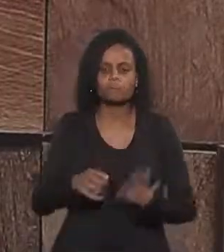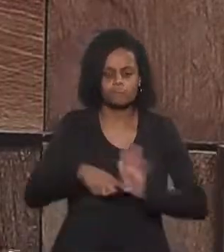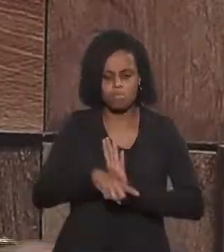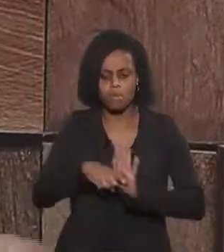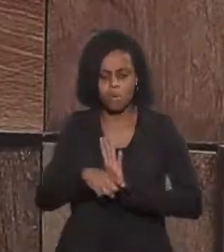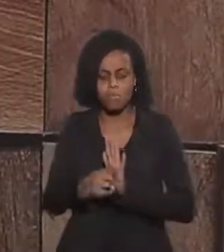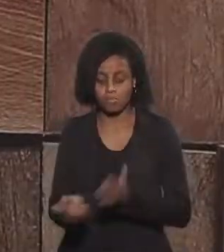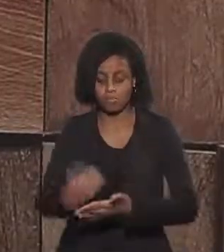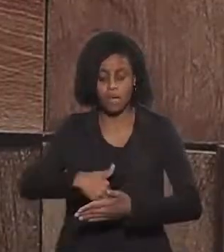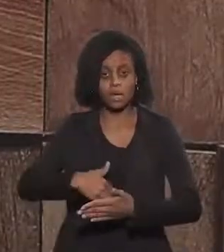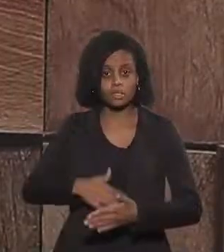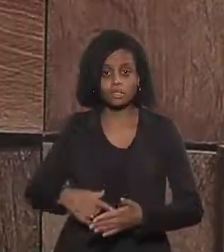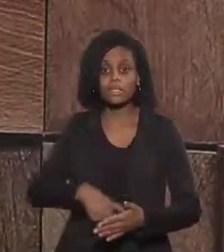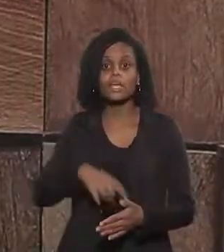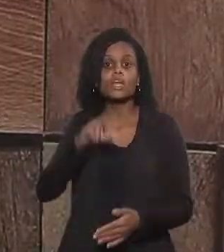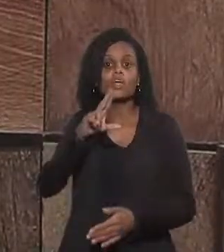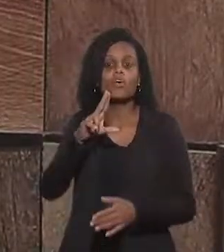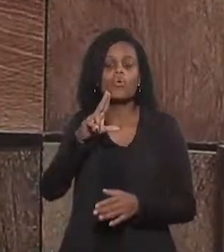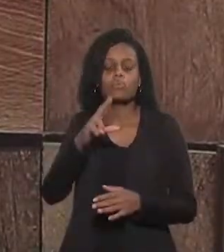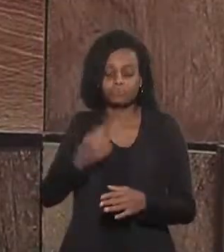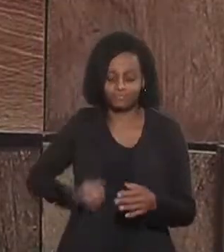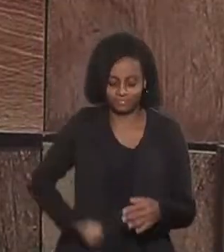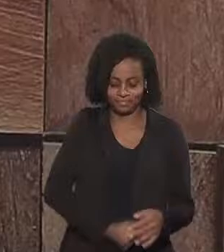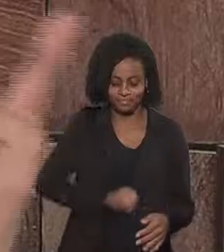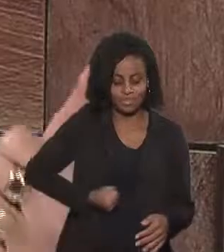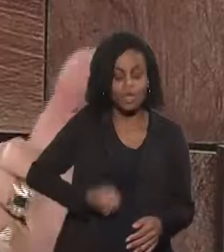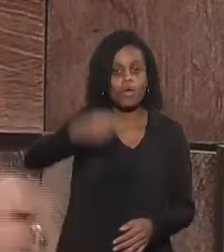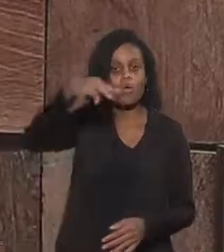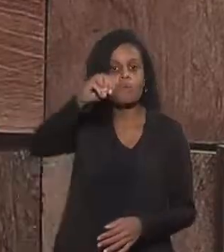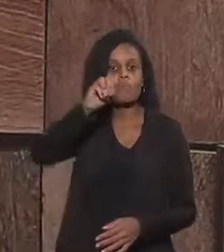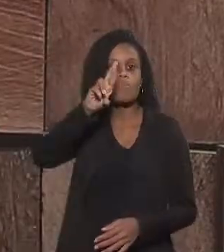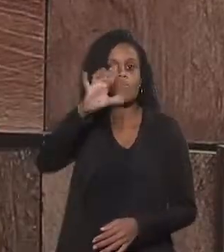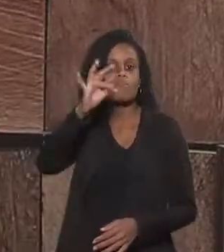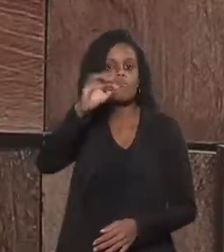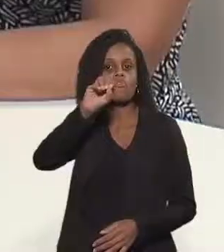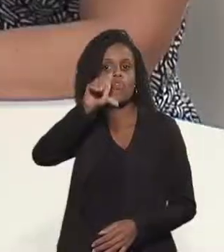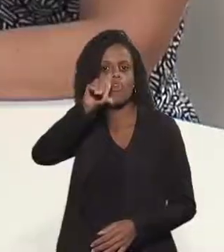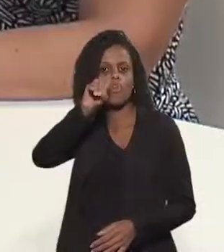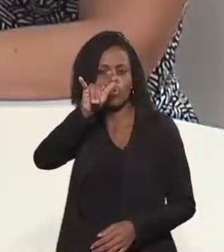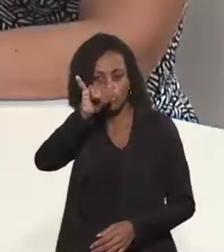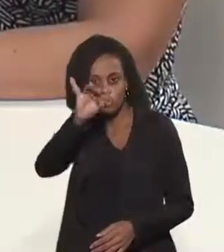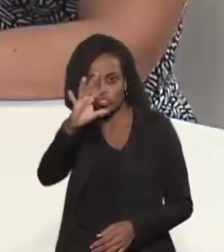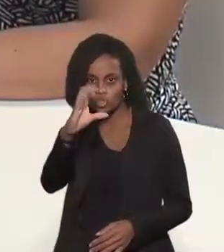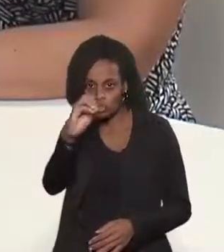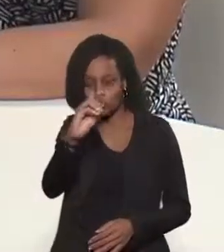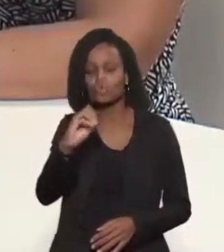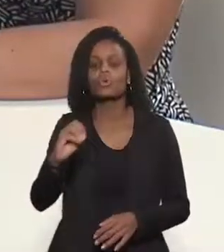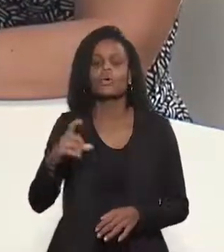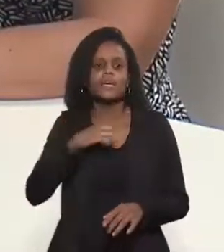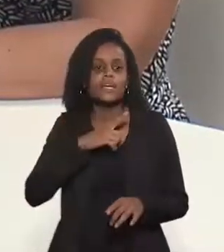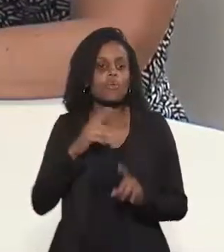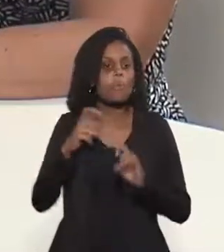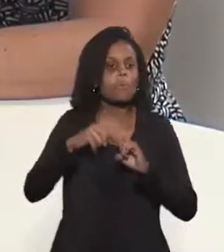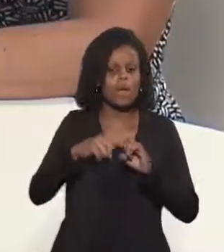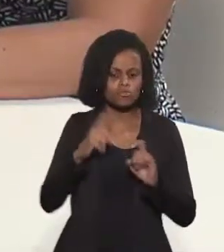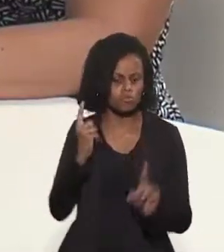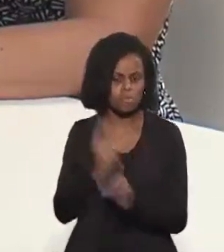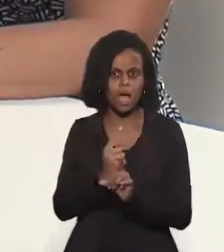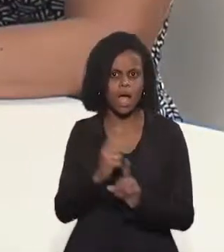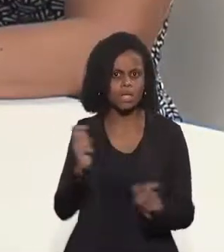acompanhamento intraútero, tem o ultrassom morfológico ali, às vezes o médico já percebe alguma coisa e indica o eco fetal. E agora